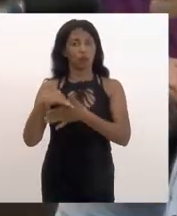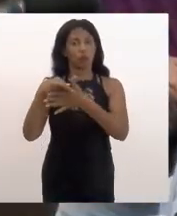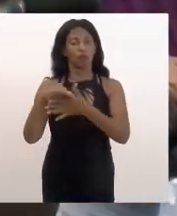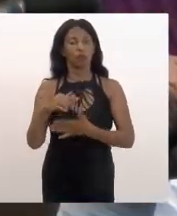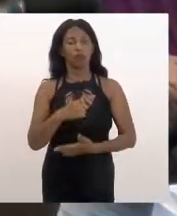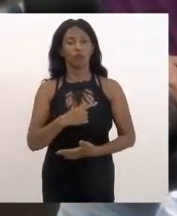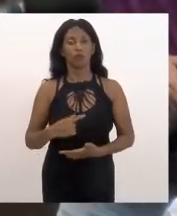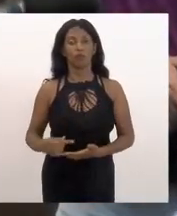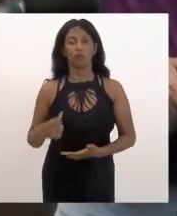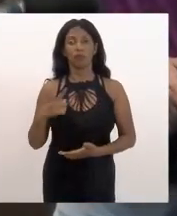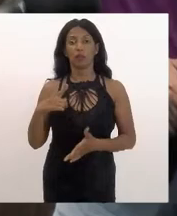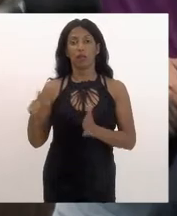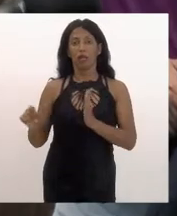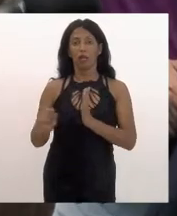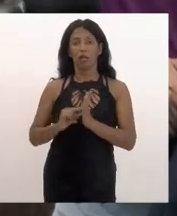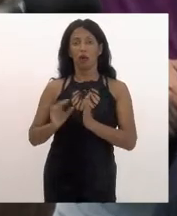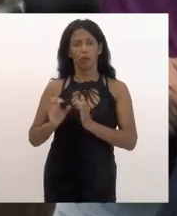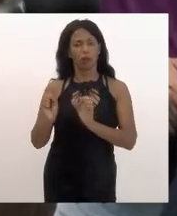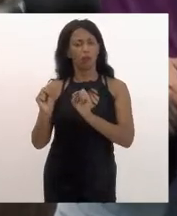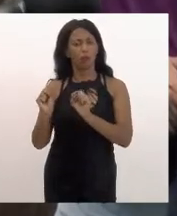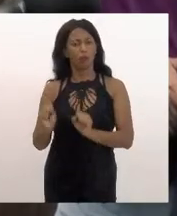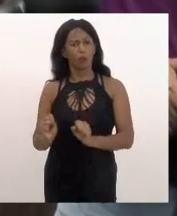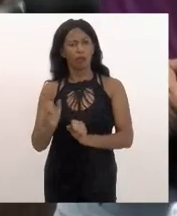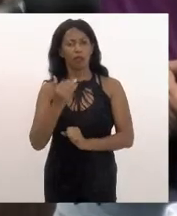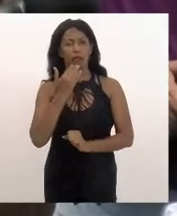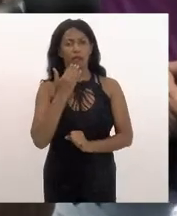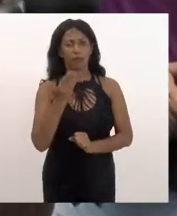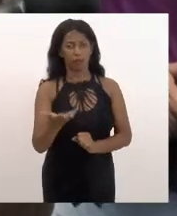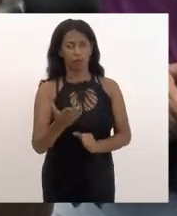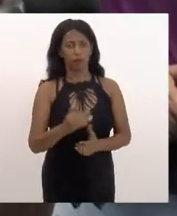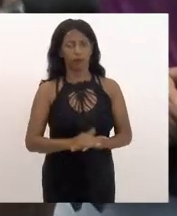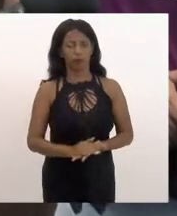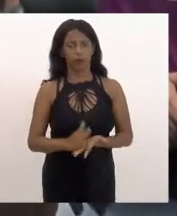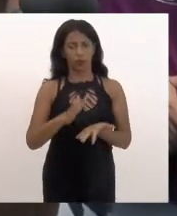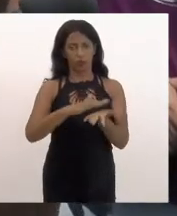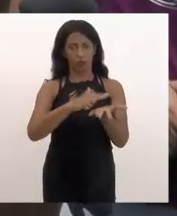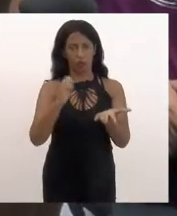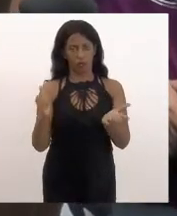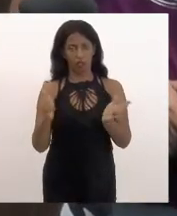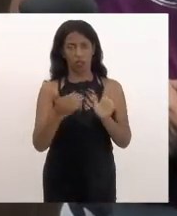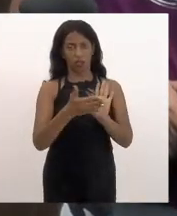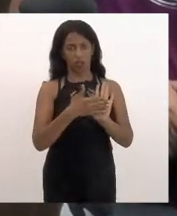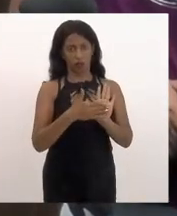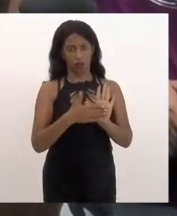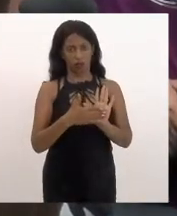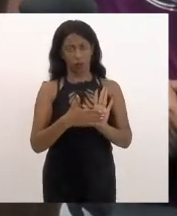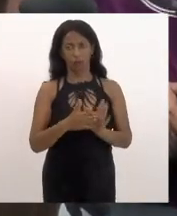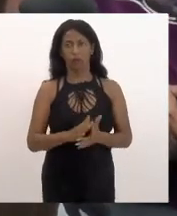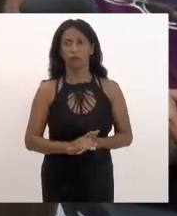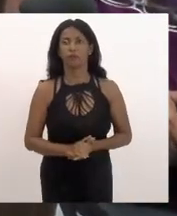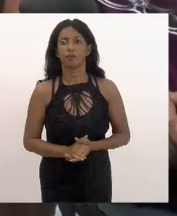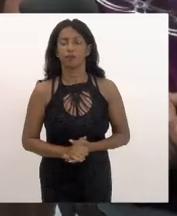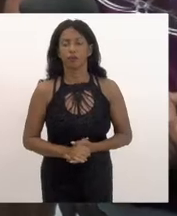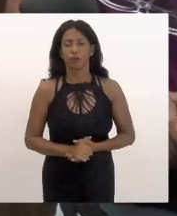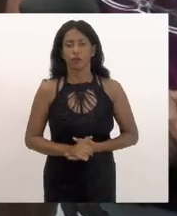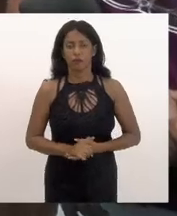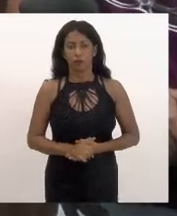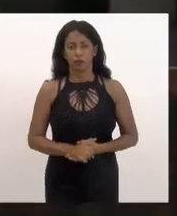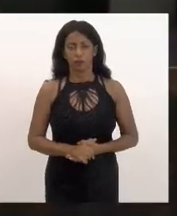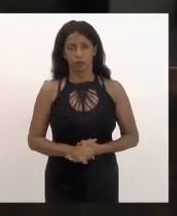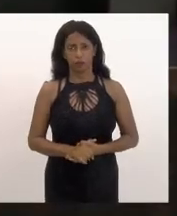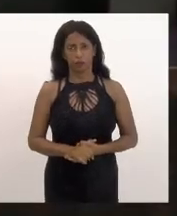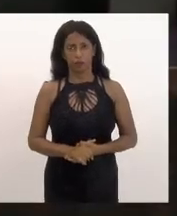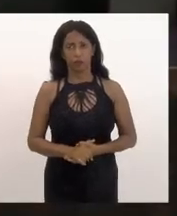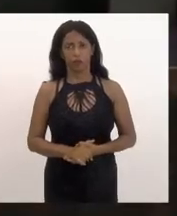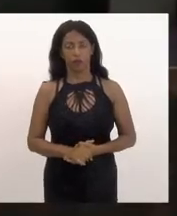governo tem autoridade para pedir a retirada de pauta. Só então, falei, mais do